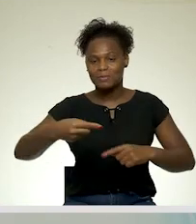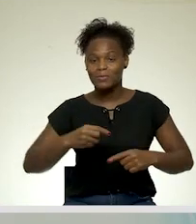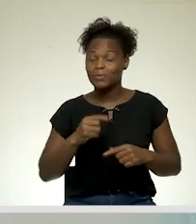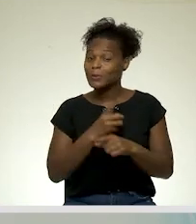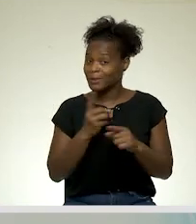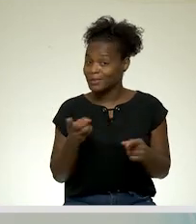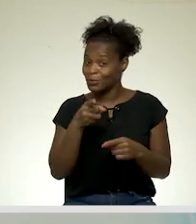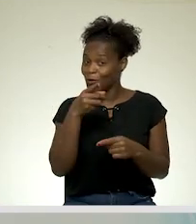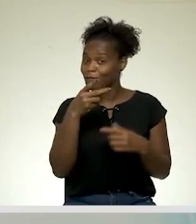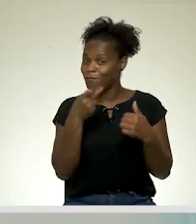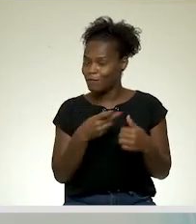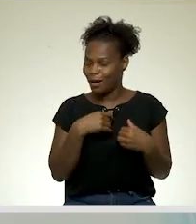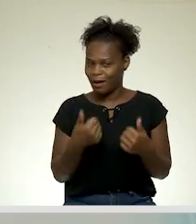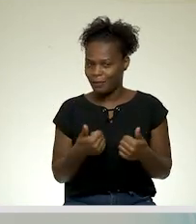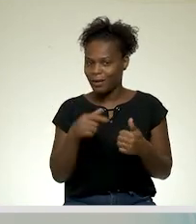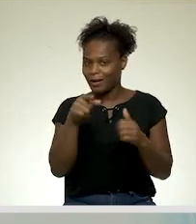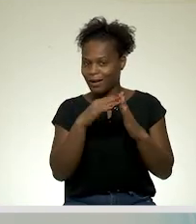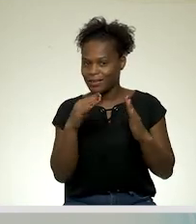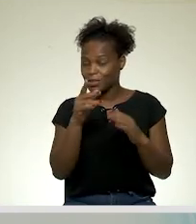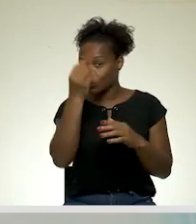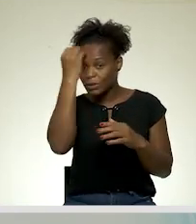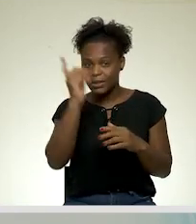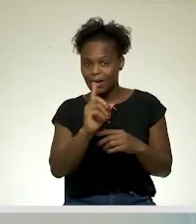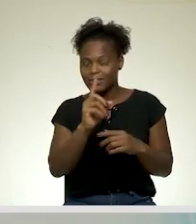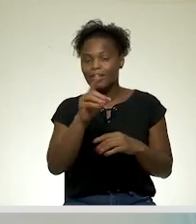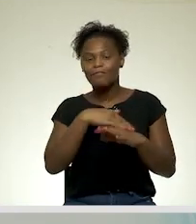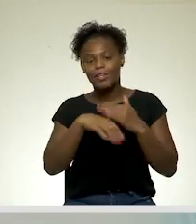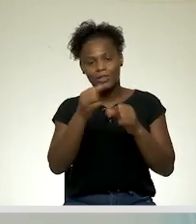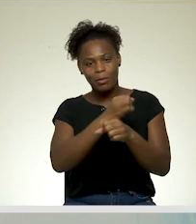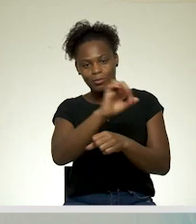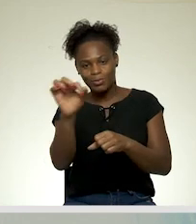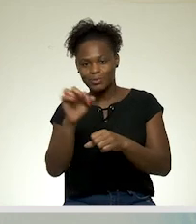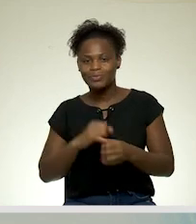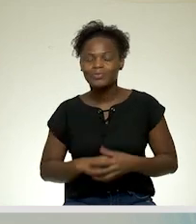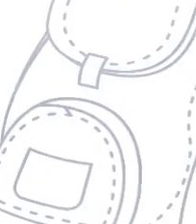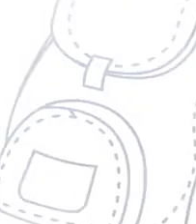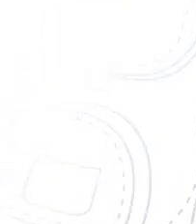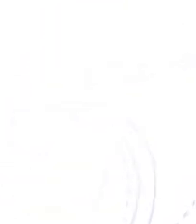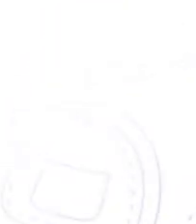portanto, fiquem bem lá em casa e não se esqueçam de fazer o vosso trabalho de casa.